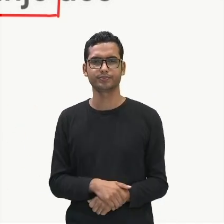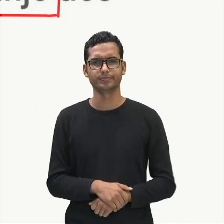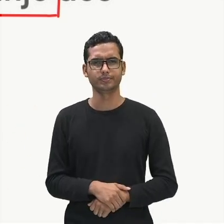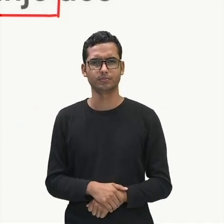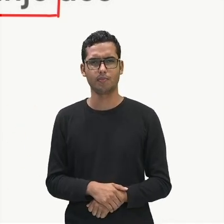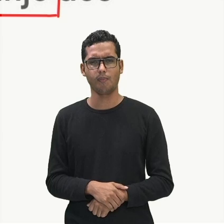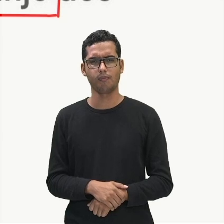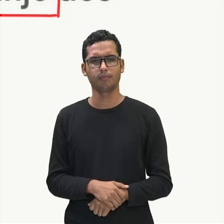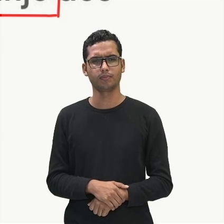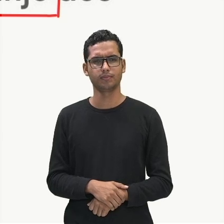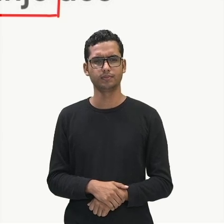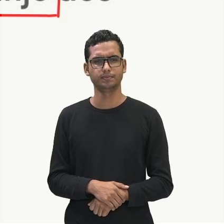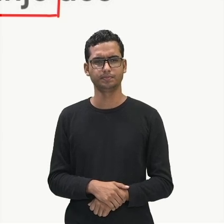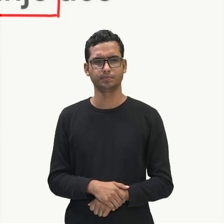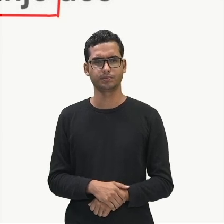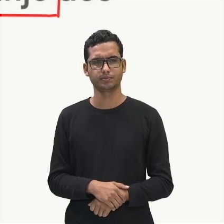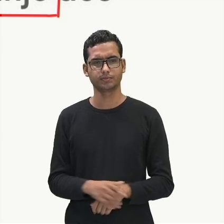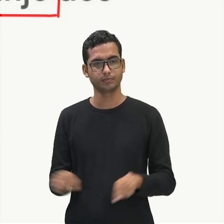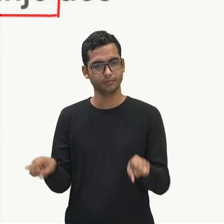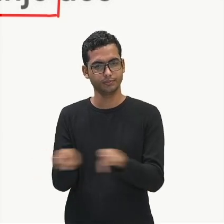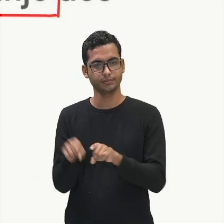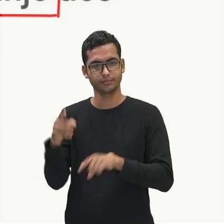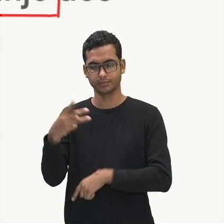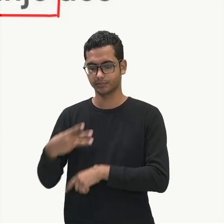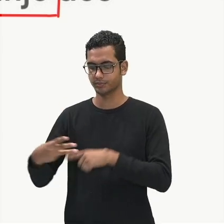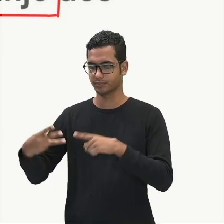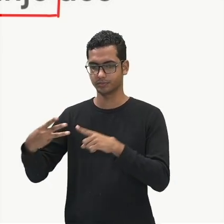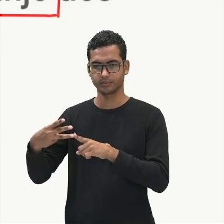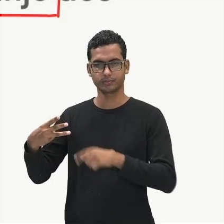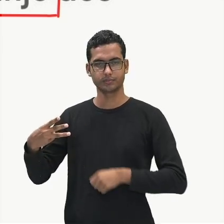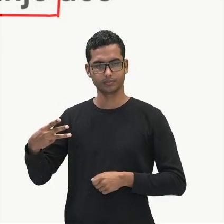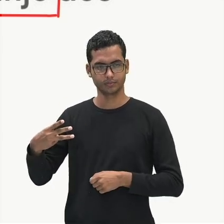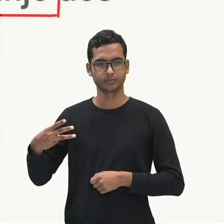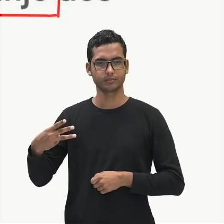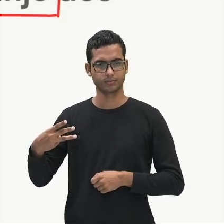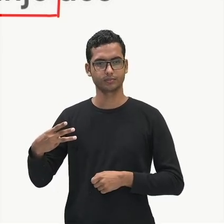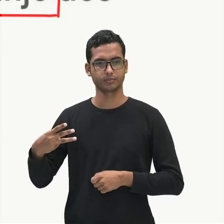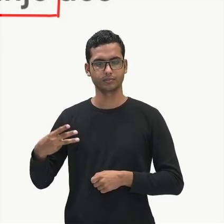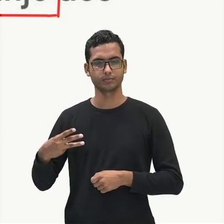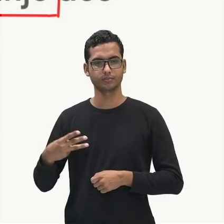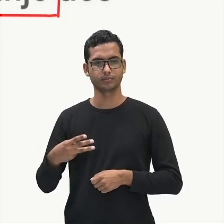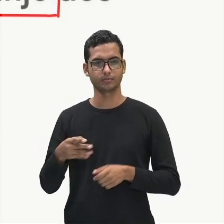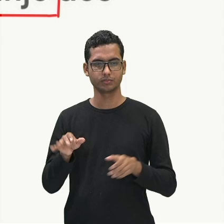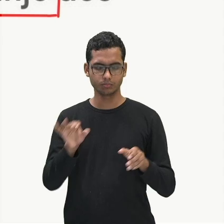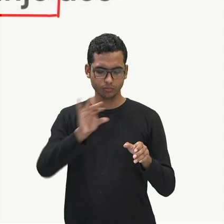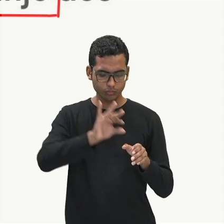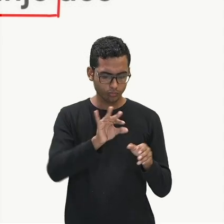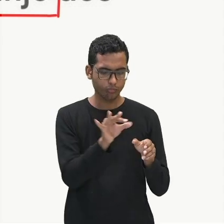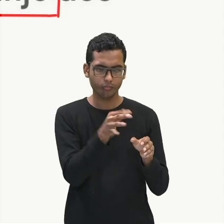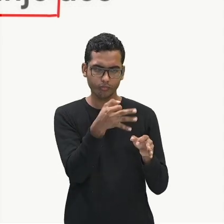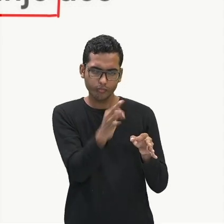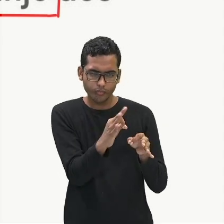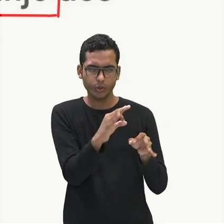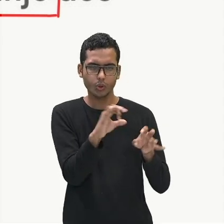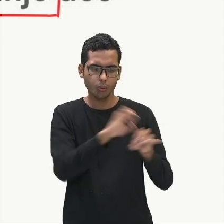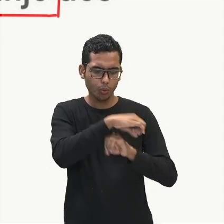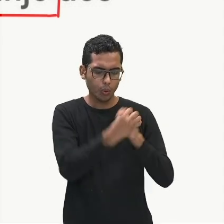Aí, isso aqui também é verdadeiro, né? Olha, a orientação favorável das moléculas é